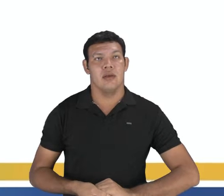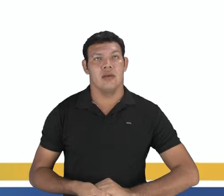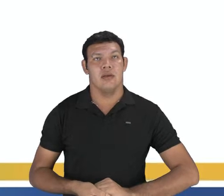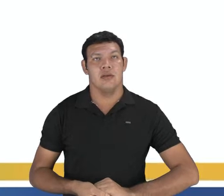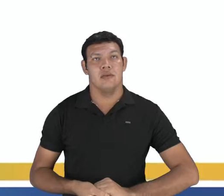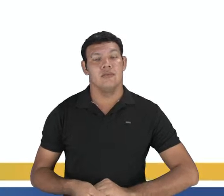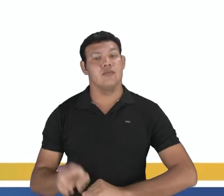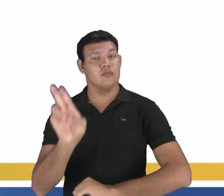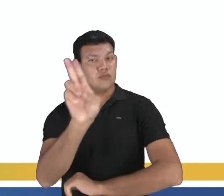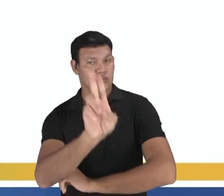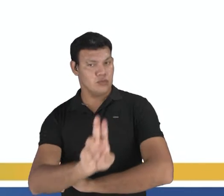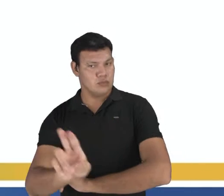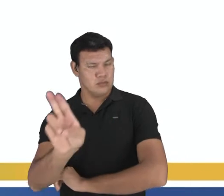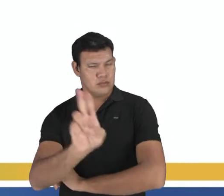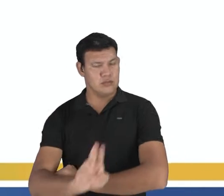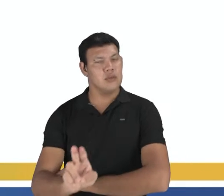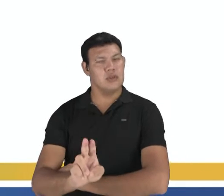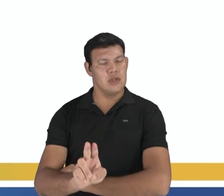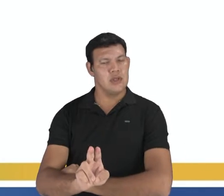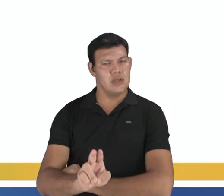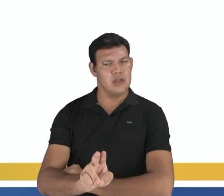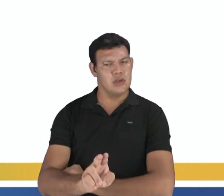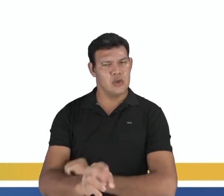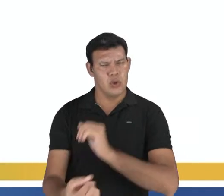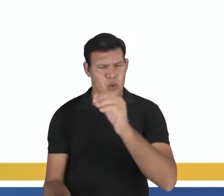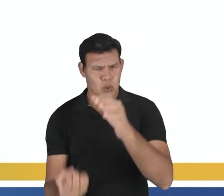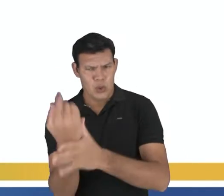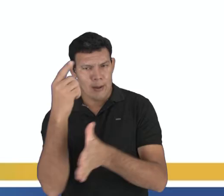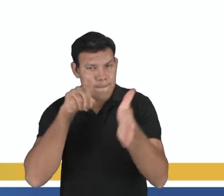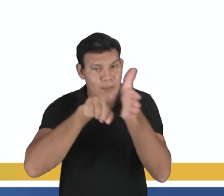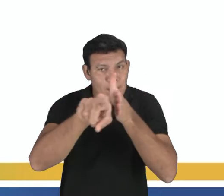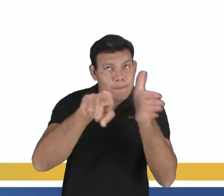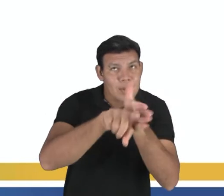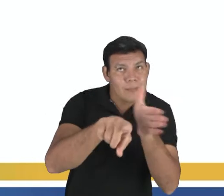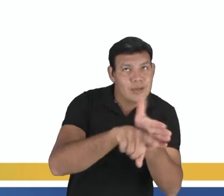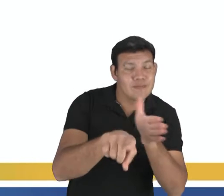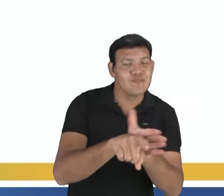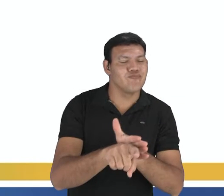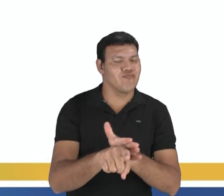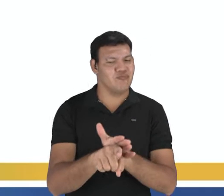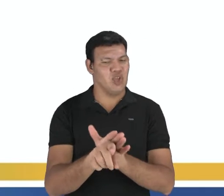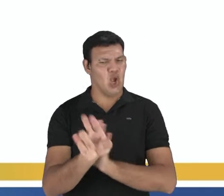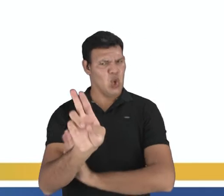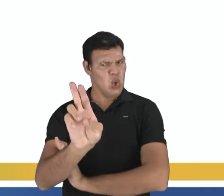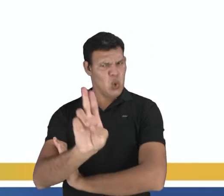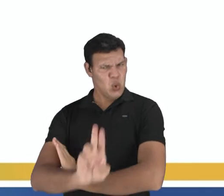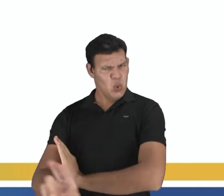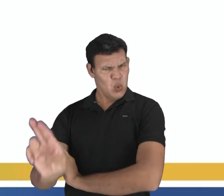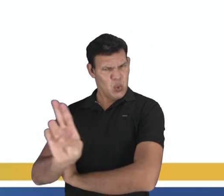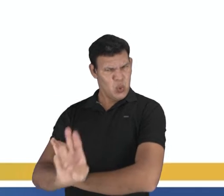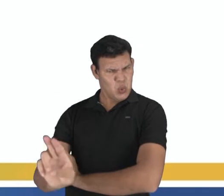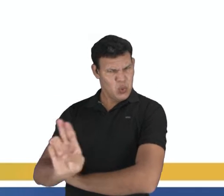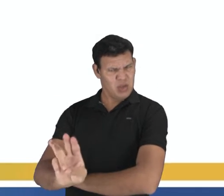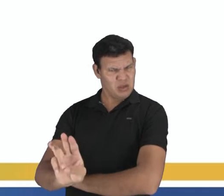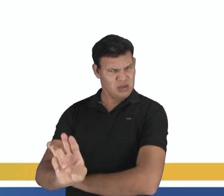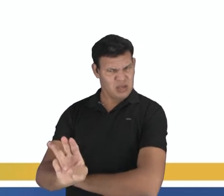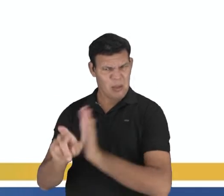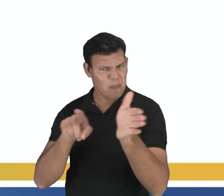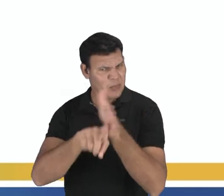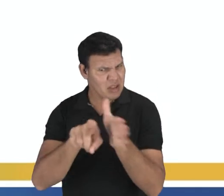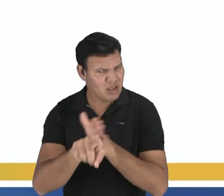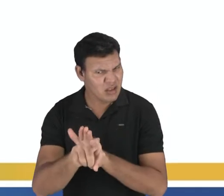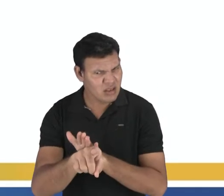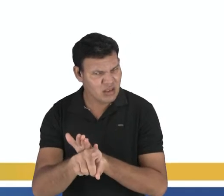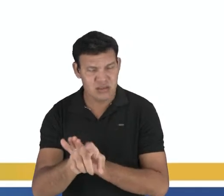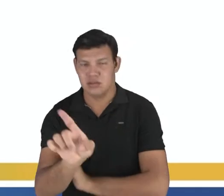serem muito usadas para formular perguntas Este não é o único uso dessas palavras ajudando which question são só para